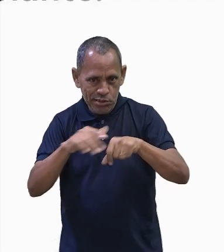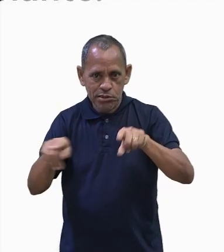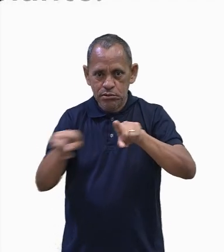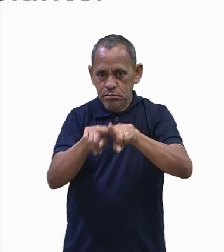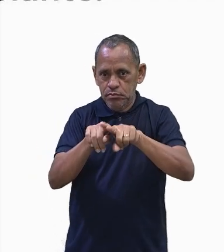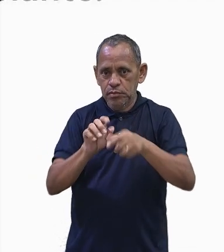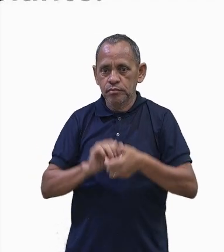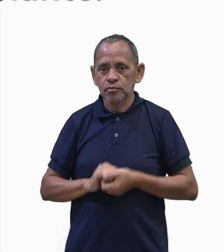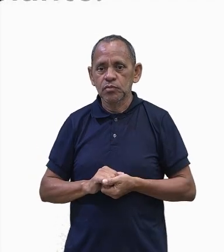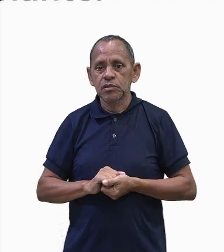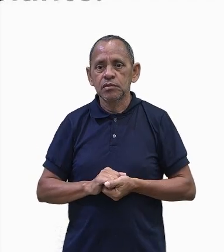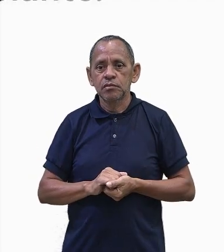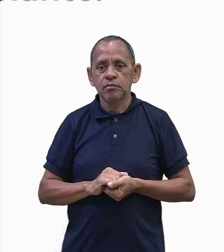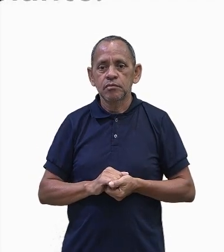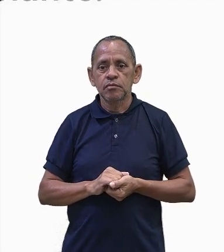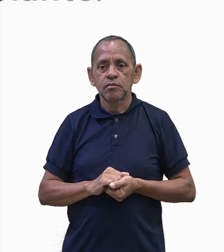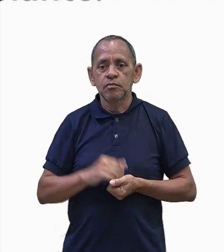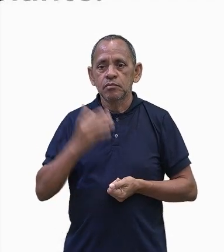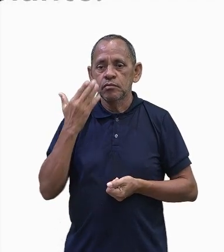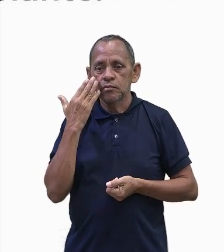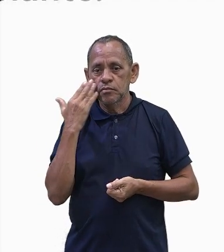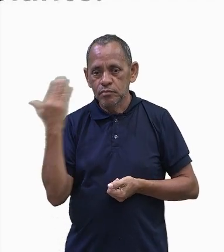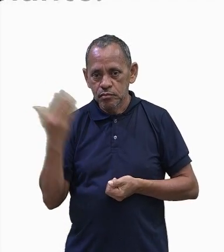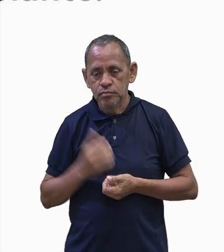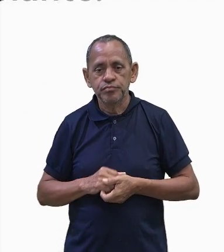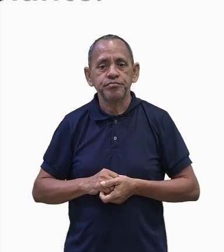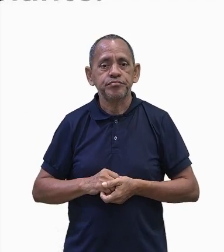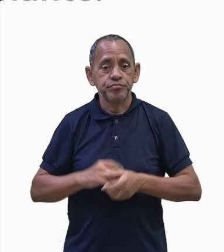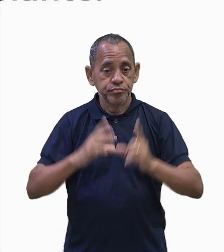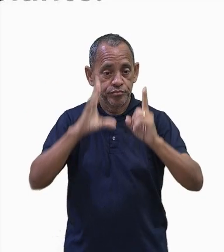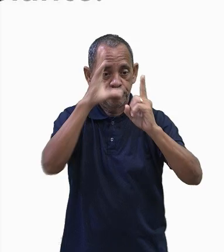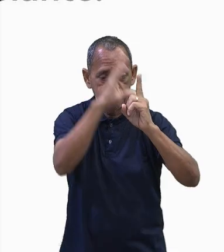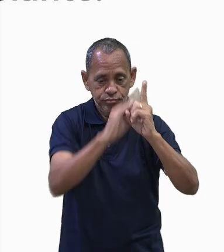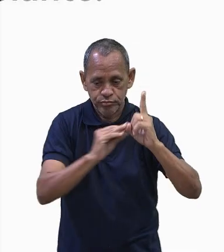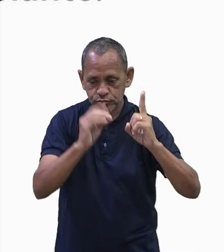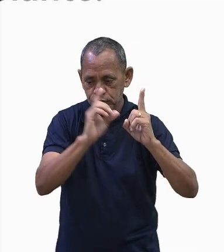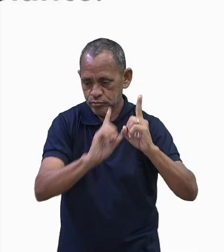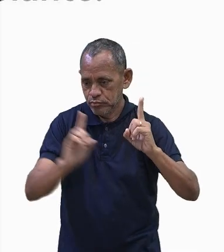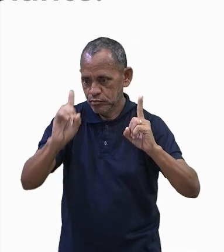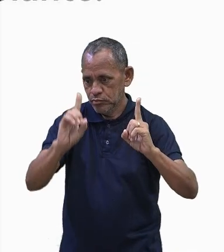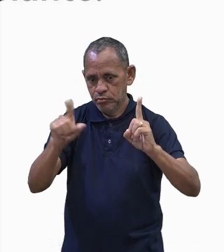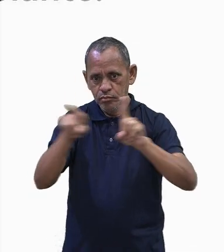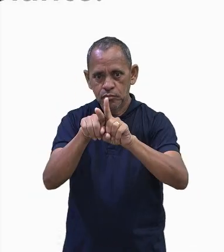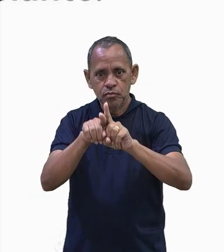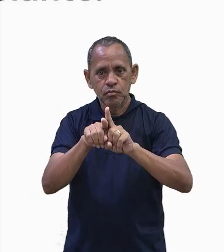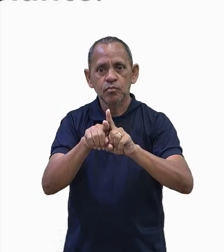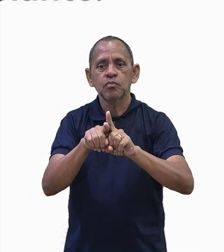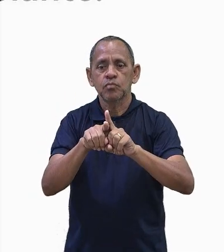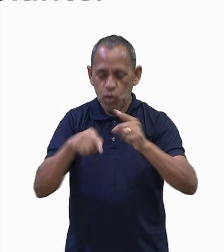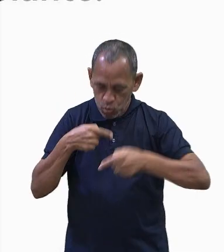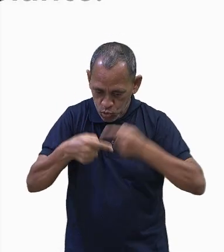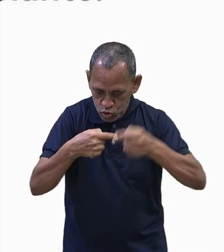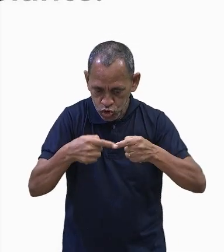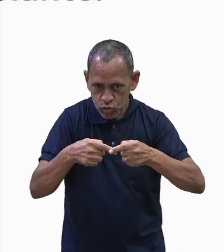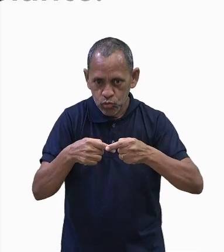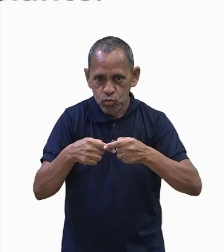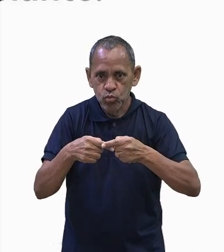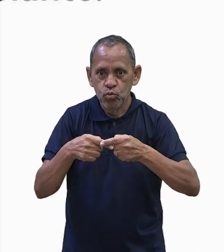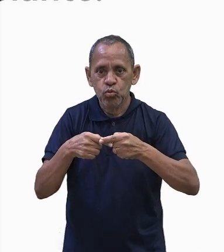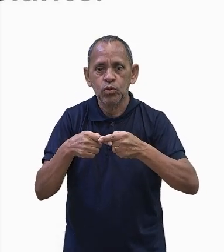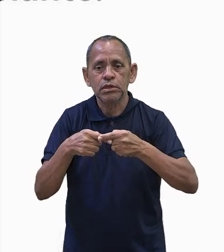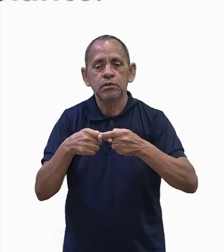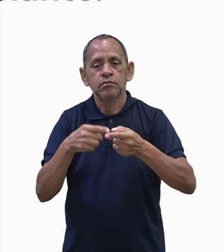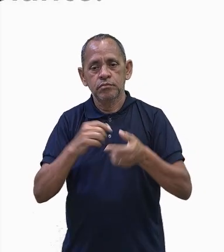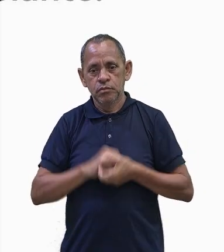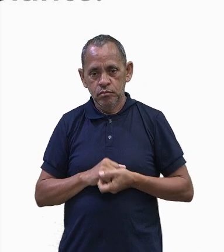Já quanto à clonagem reprodutiva, que é aquela cópia idêntica, né, de um organismo vivo. Nós temos o exemplo